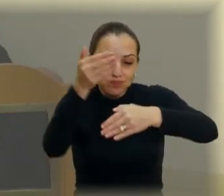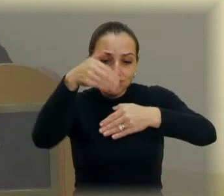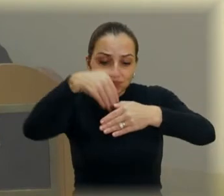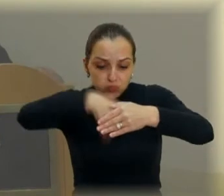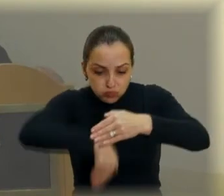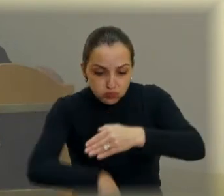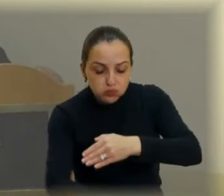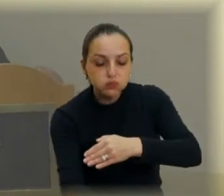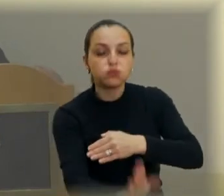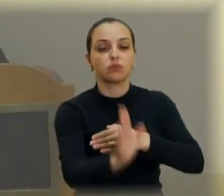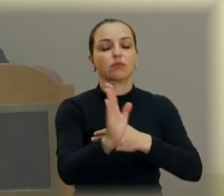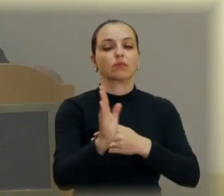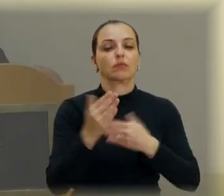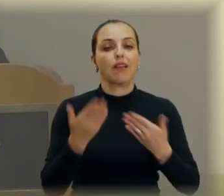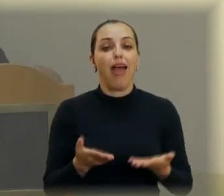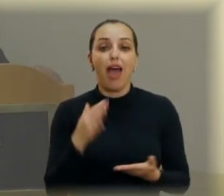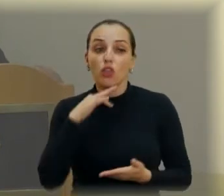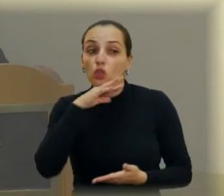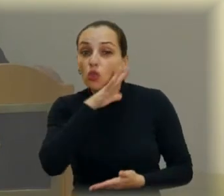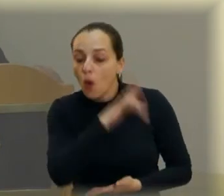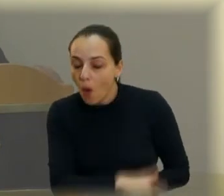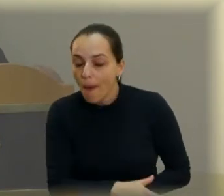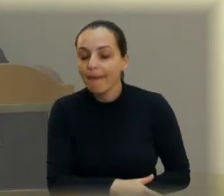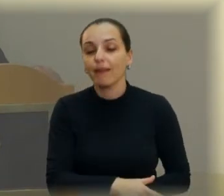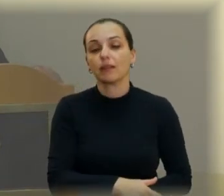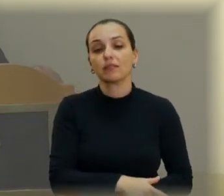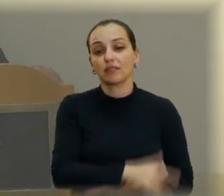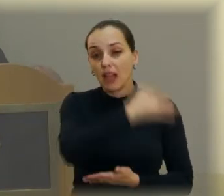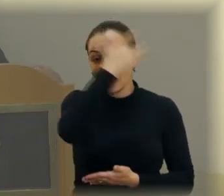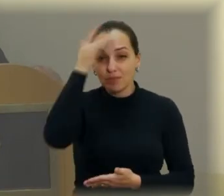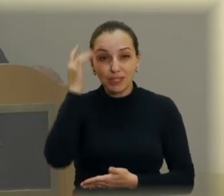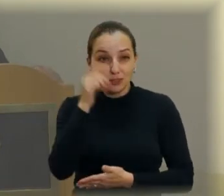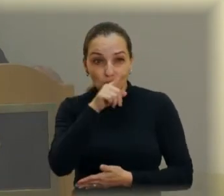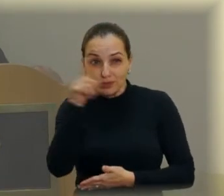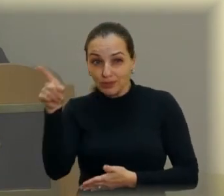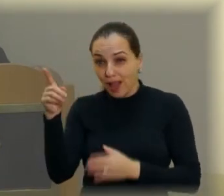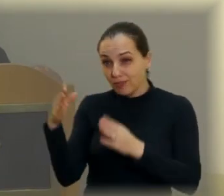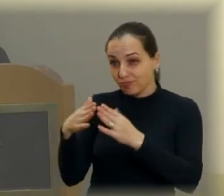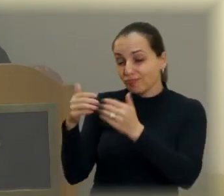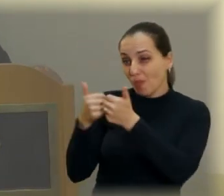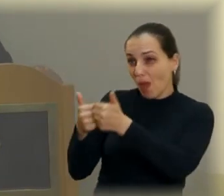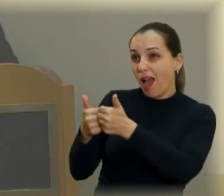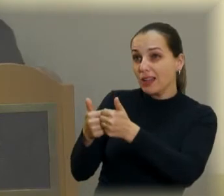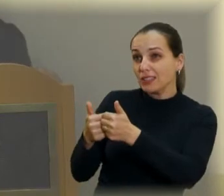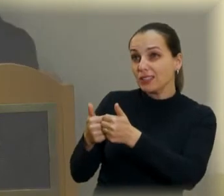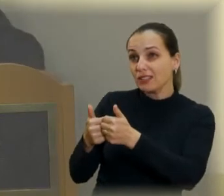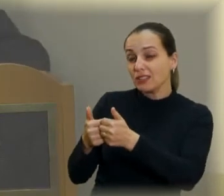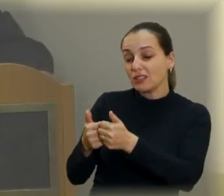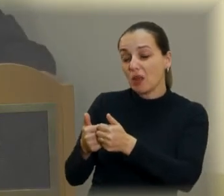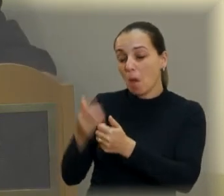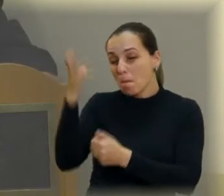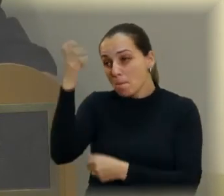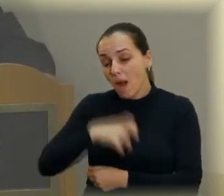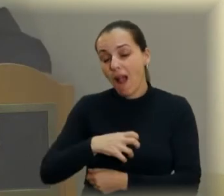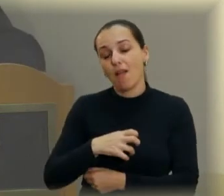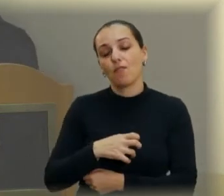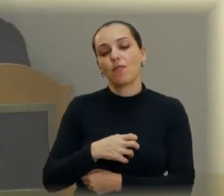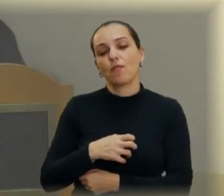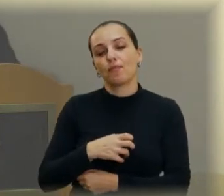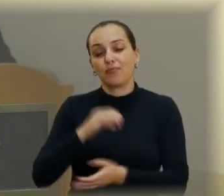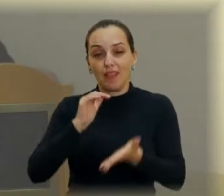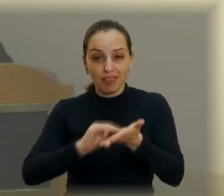trazendo para os moradores lá uma revolta Total A última vez que a secretária